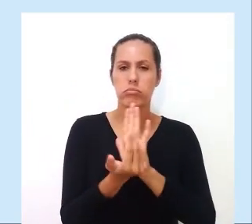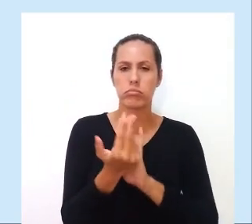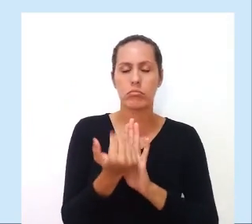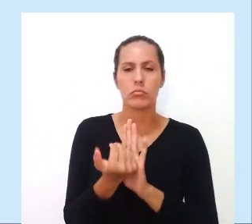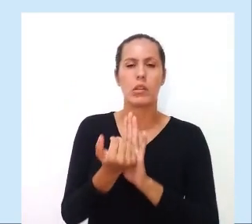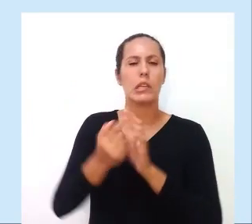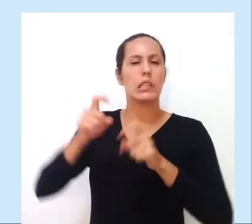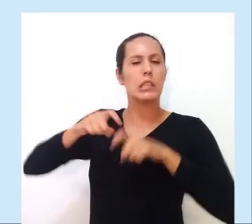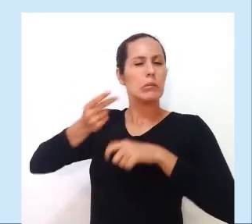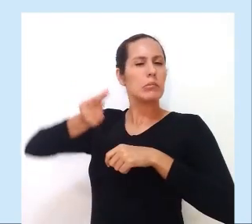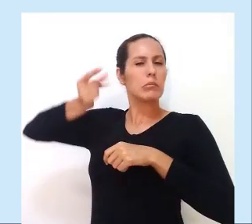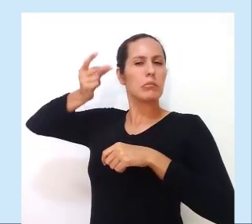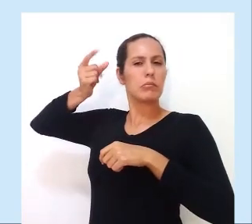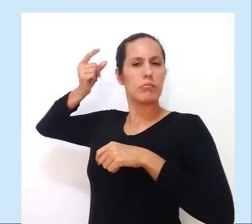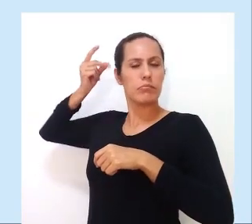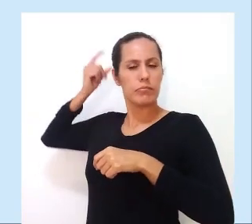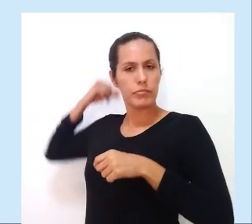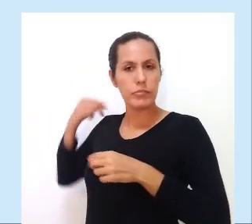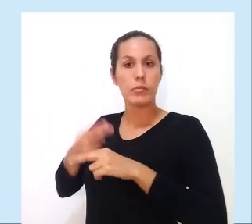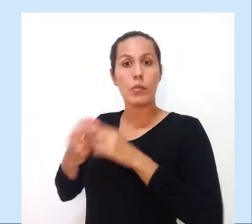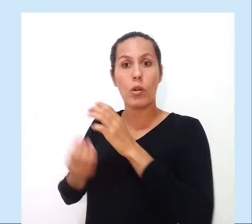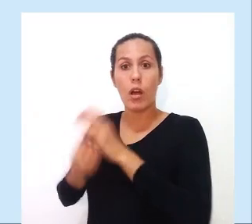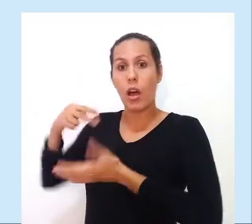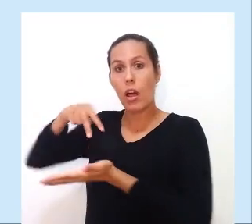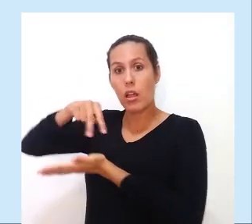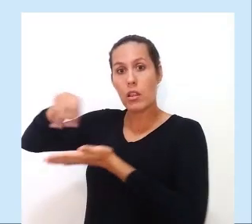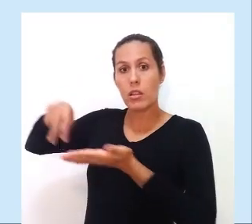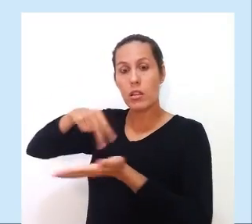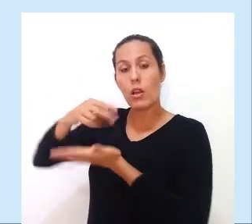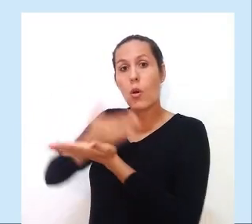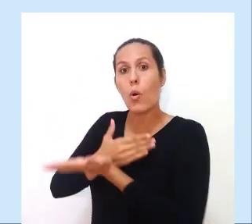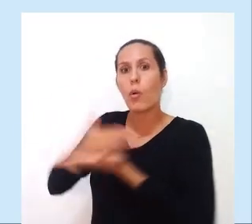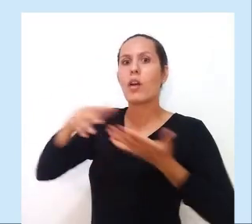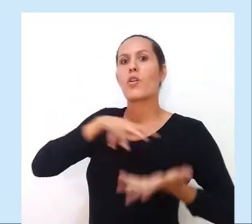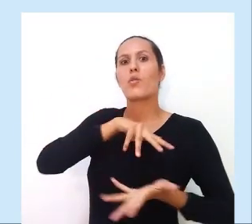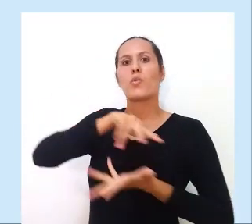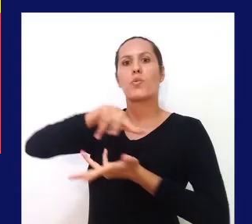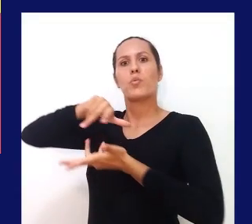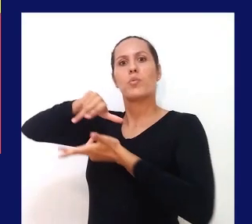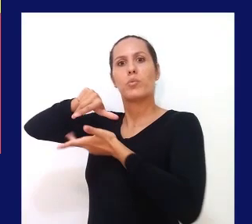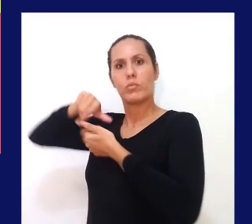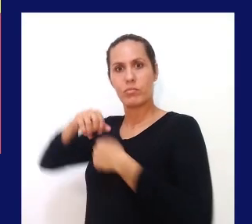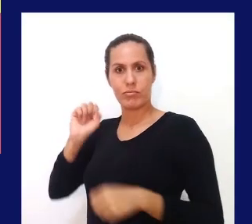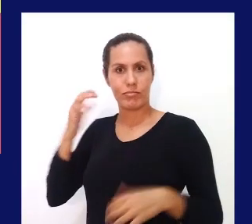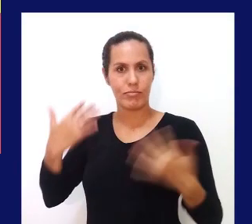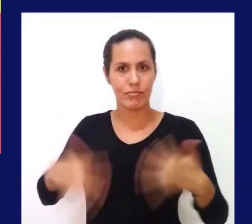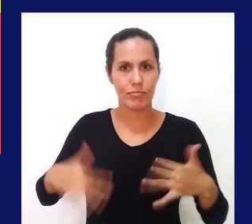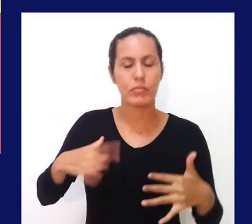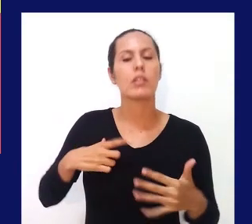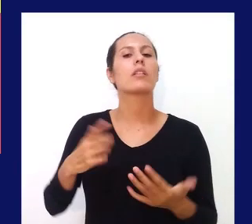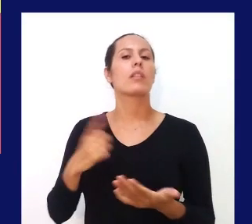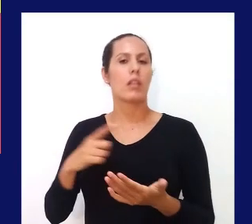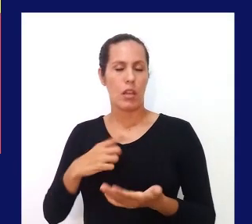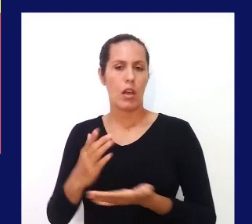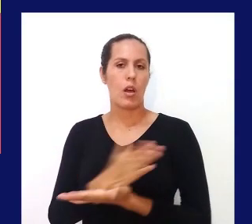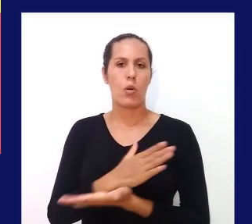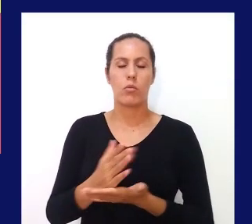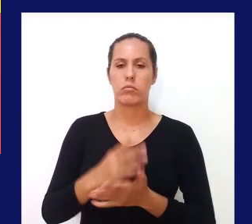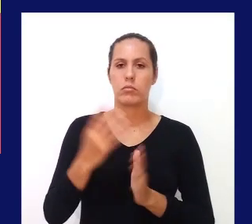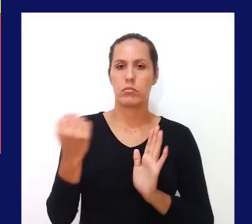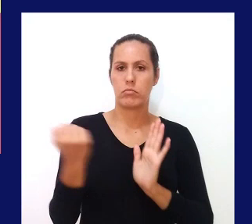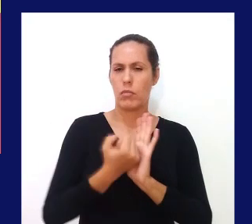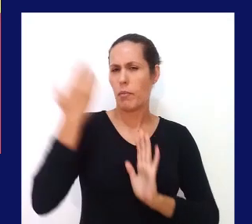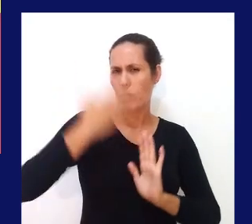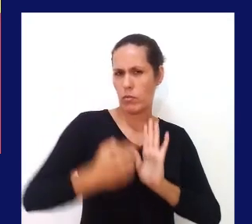rupestres que remetem às danças desde os primórdios do mundo. Então, existem relatos,